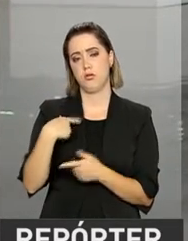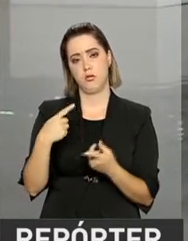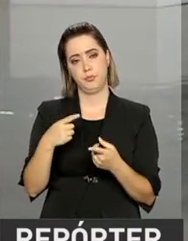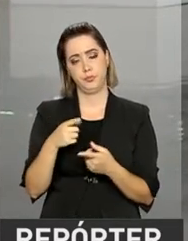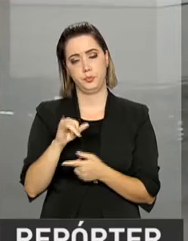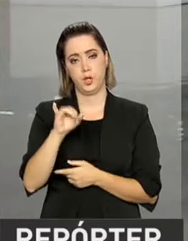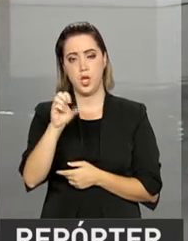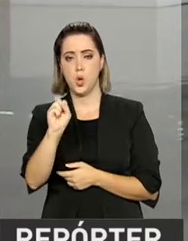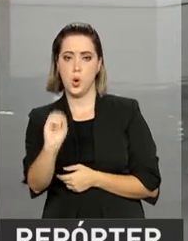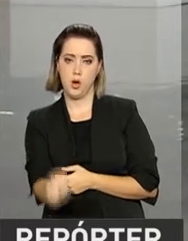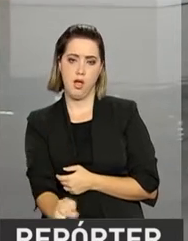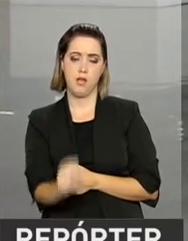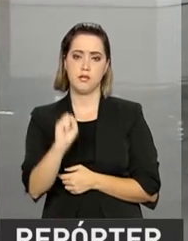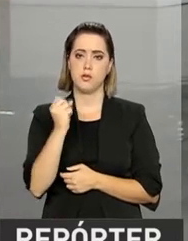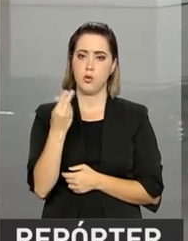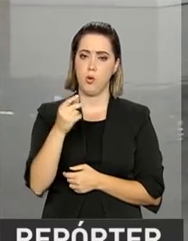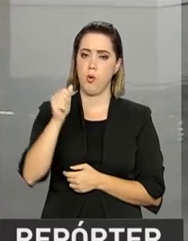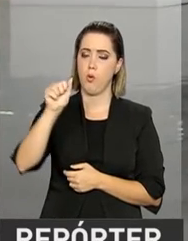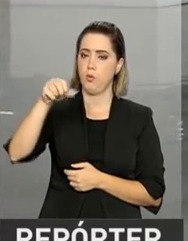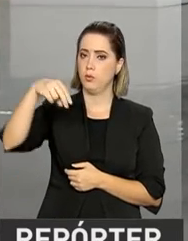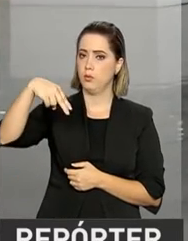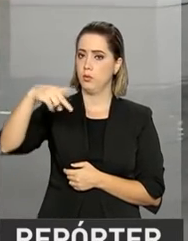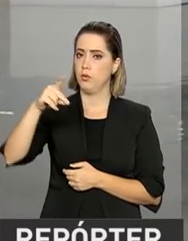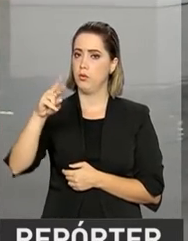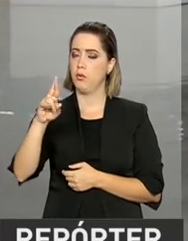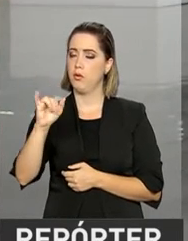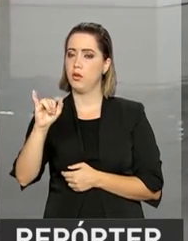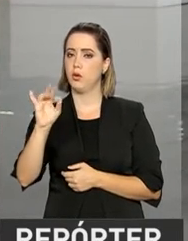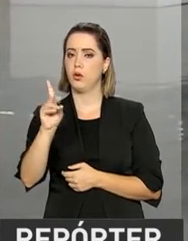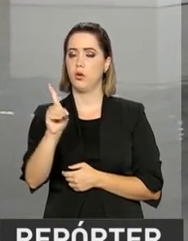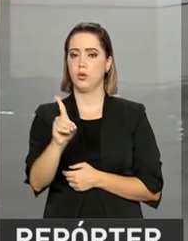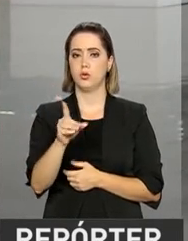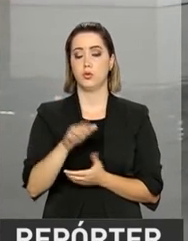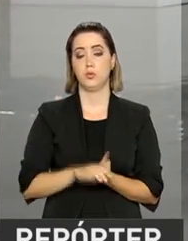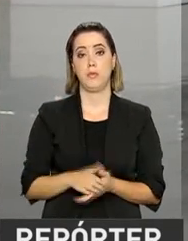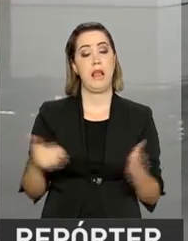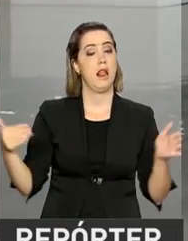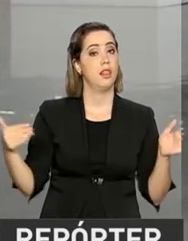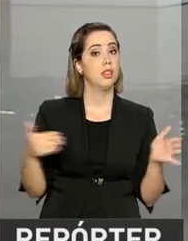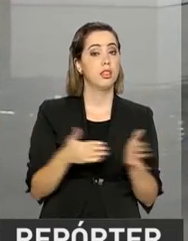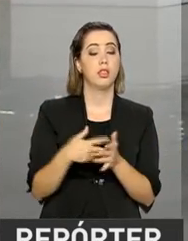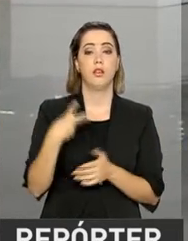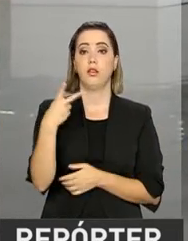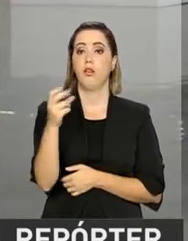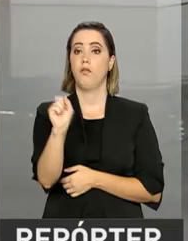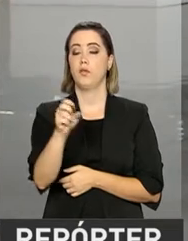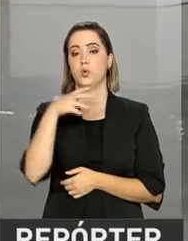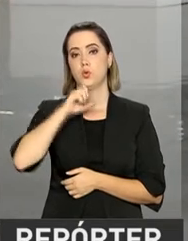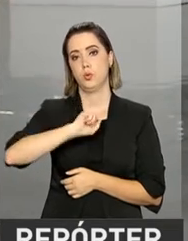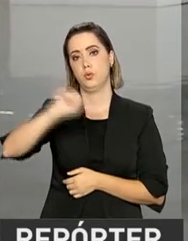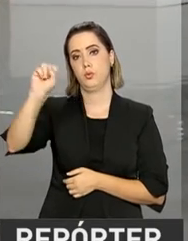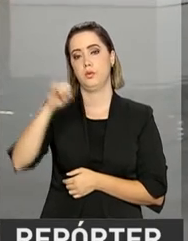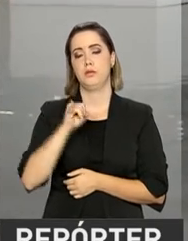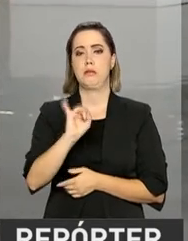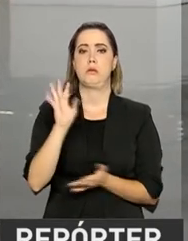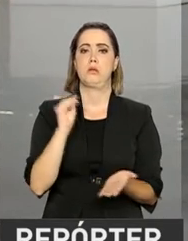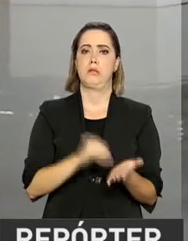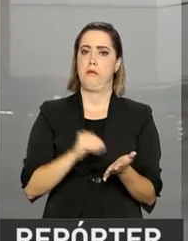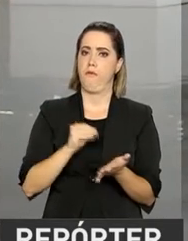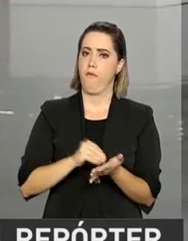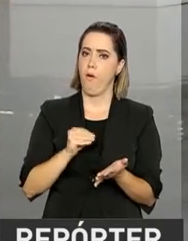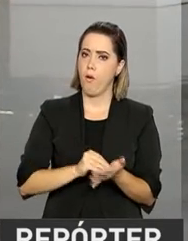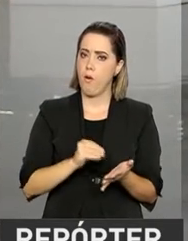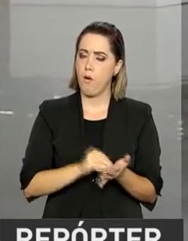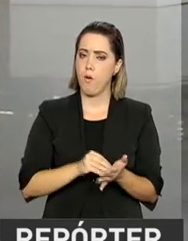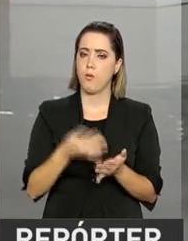aex o contribuinte tem até o dia 28 de abril para entrega entrega da declaração a receita federal quem não entregar a declaração ou